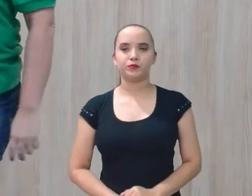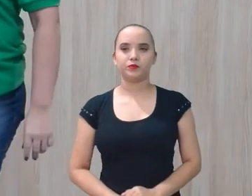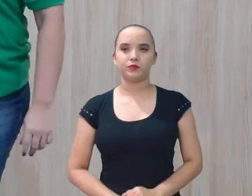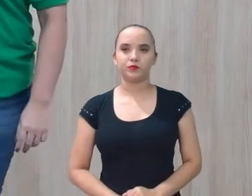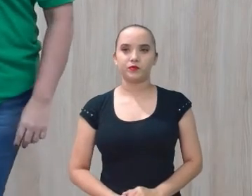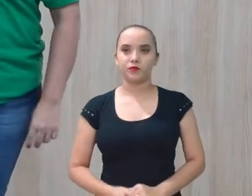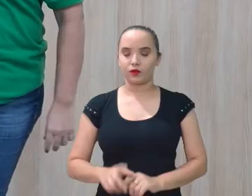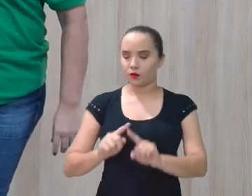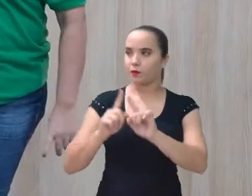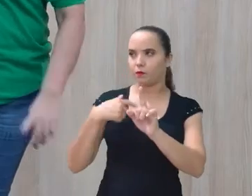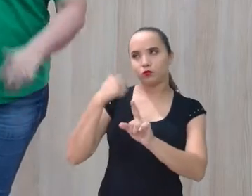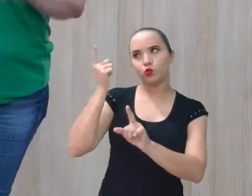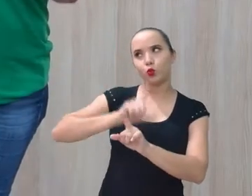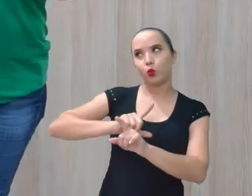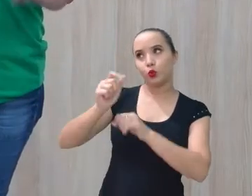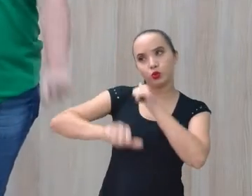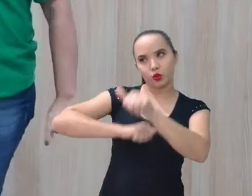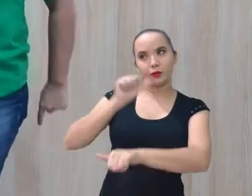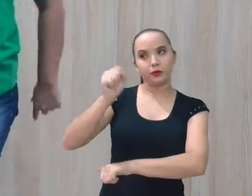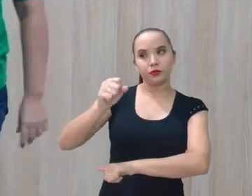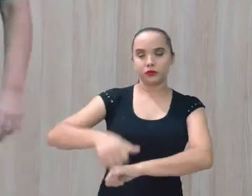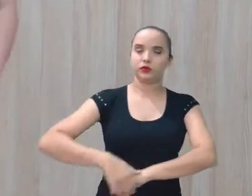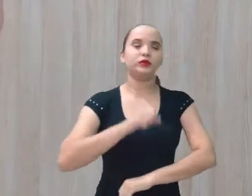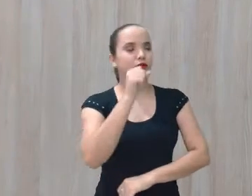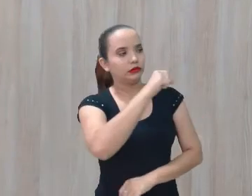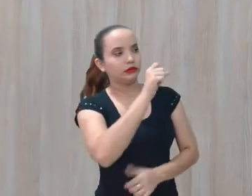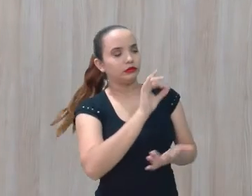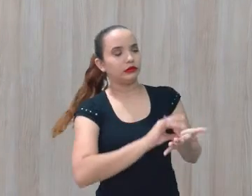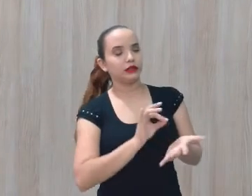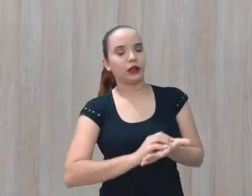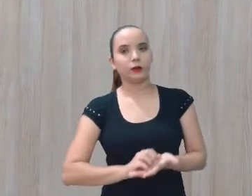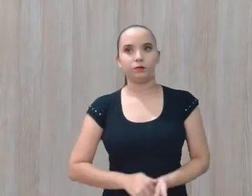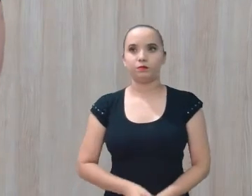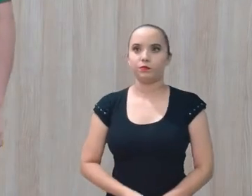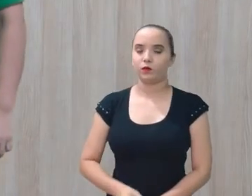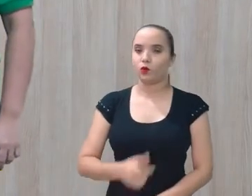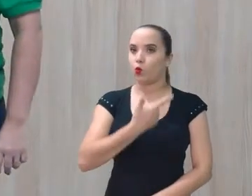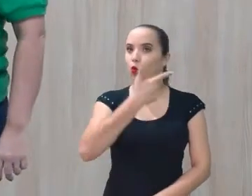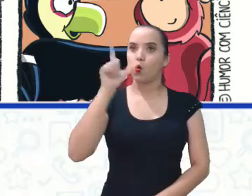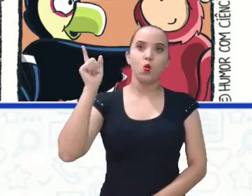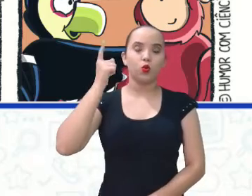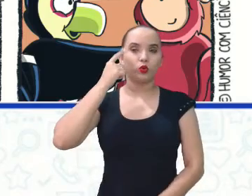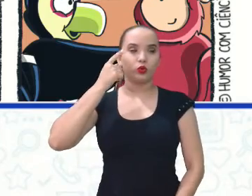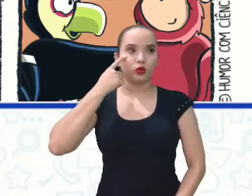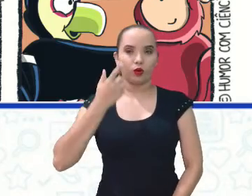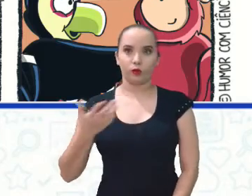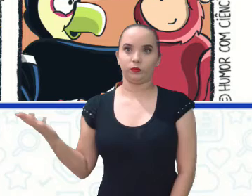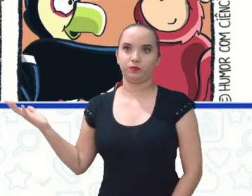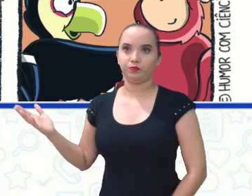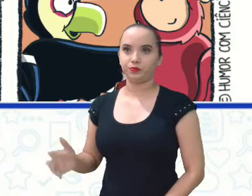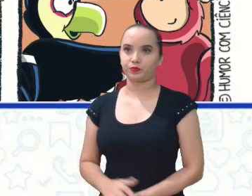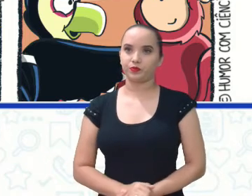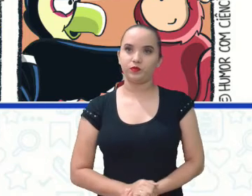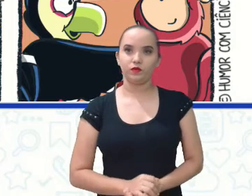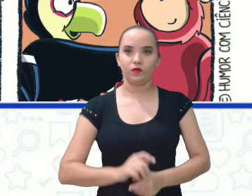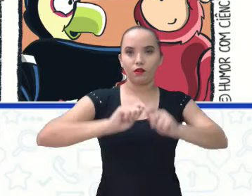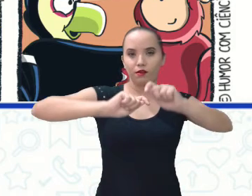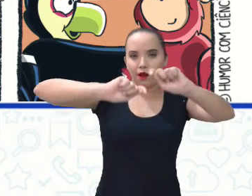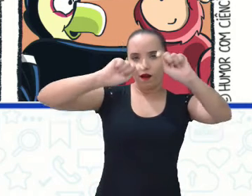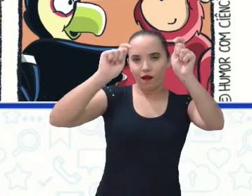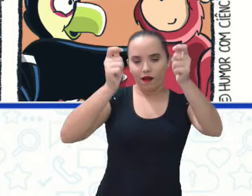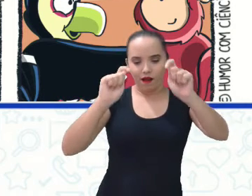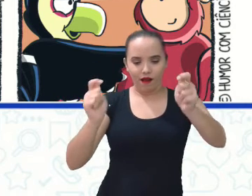tempo de mudar, professora. Ainda é tempo de mudar. Então, vem mais uma tirinha aí pra gente, não é? Obra de